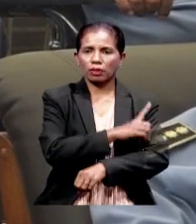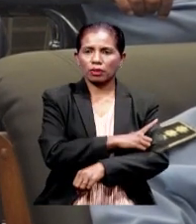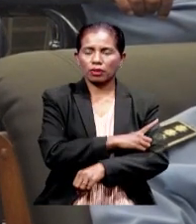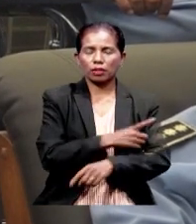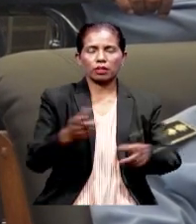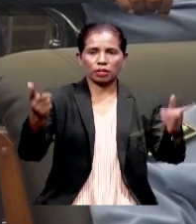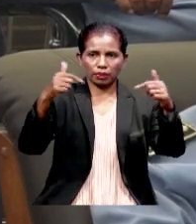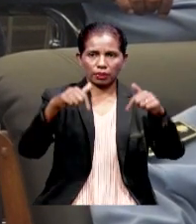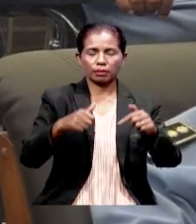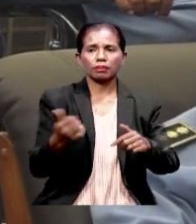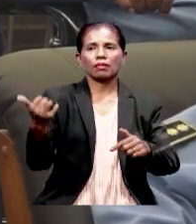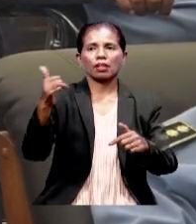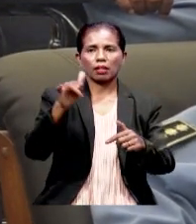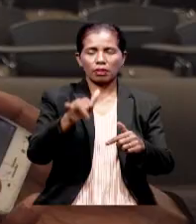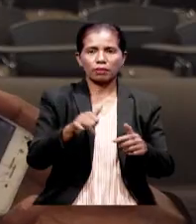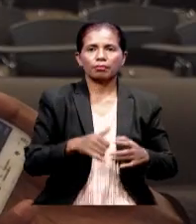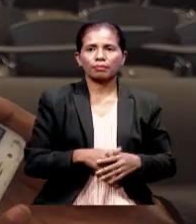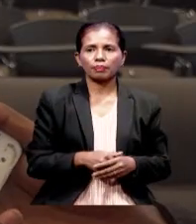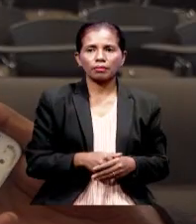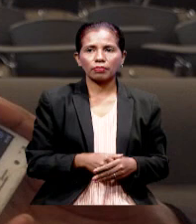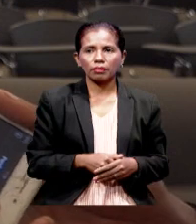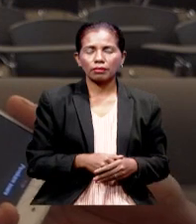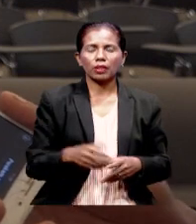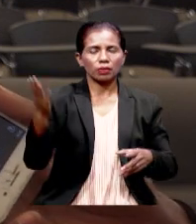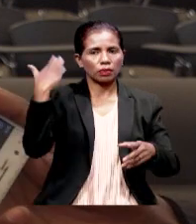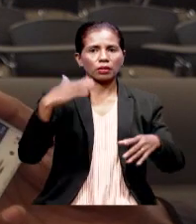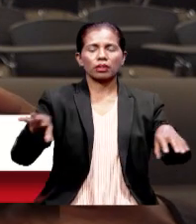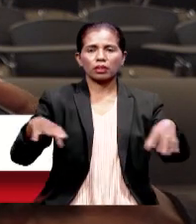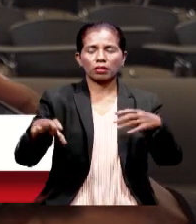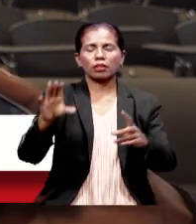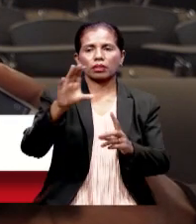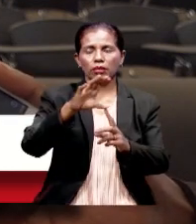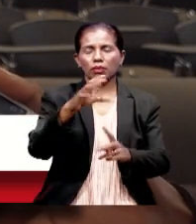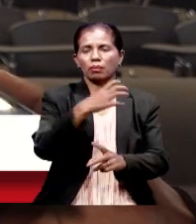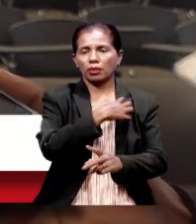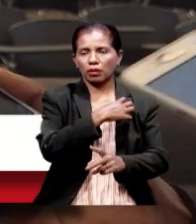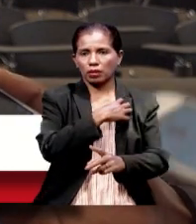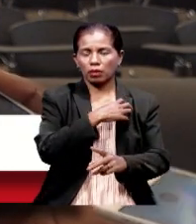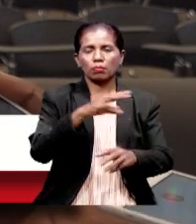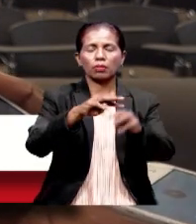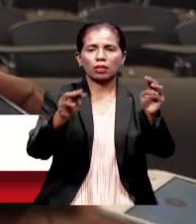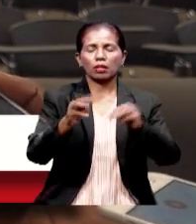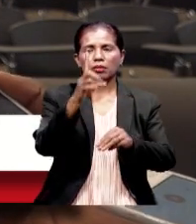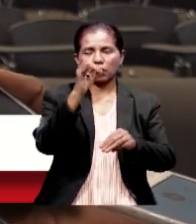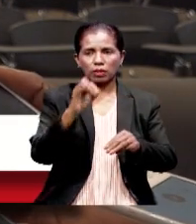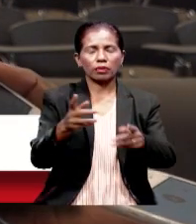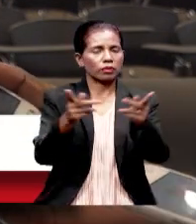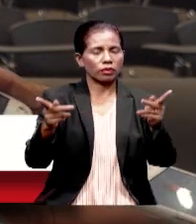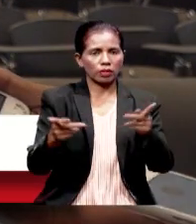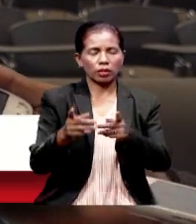vai. Sira Neve, antes nesse serviço de comando geral, comando município de Ili, no centro de formação